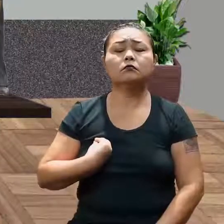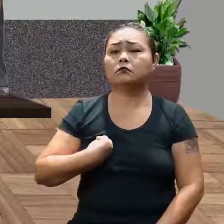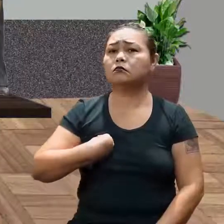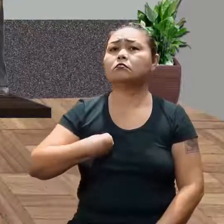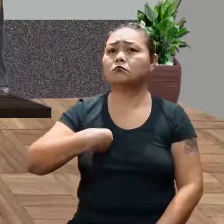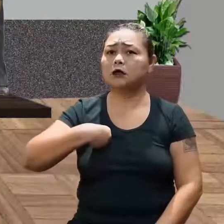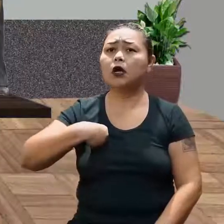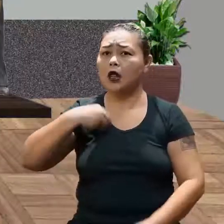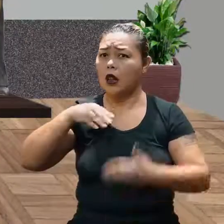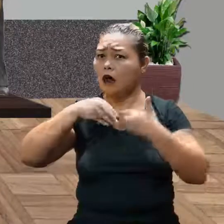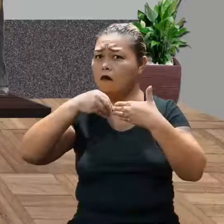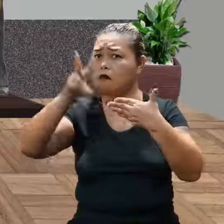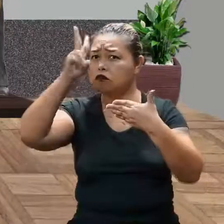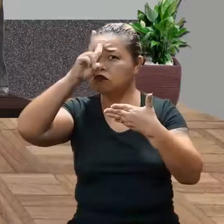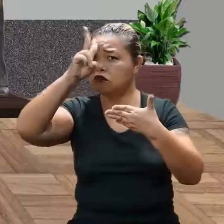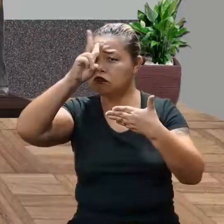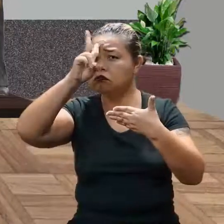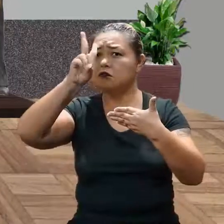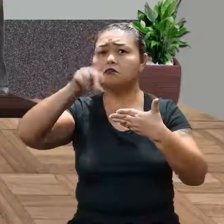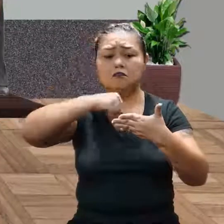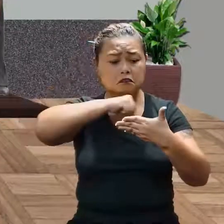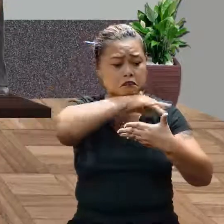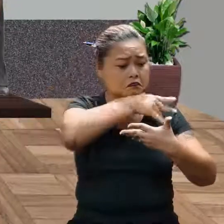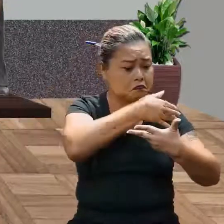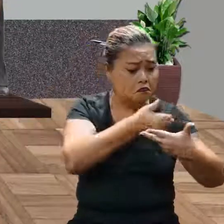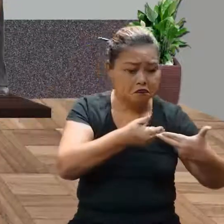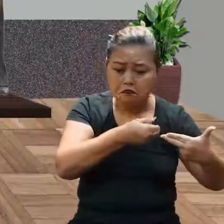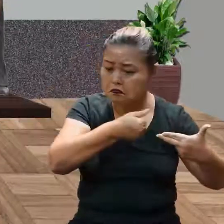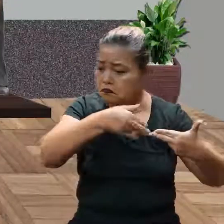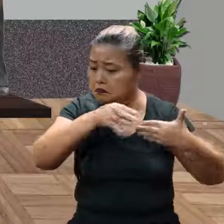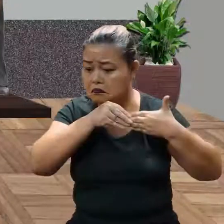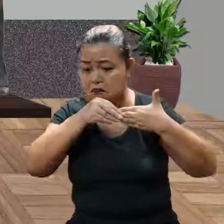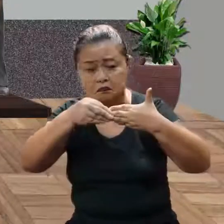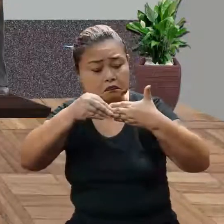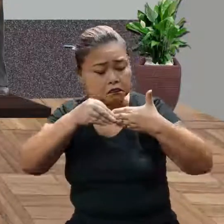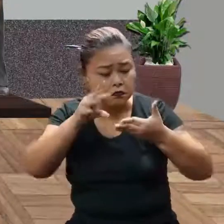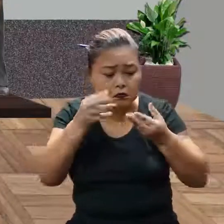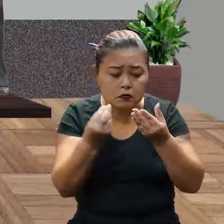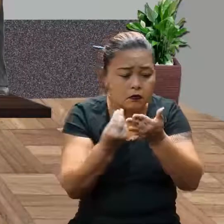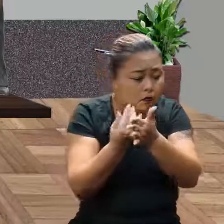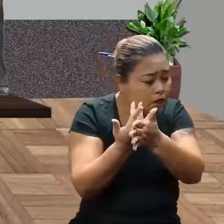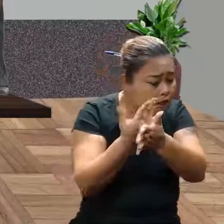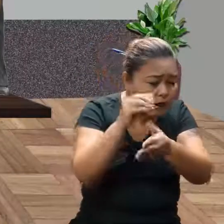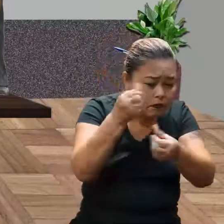muita história, levou muitos animais, levou muitas espécies